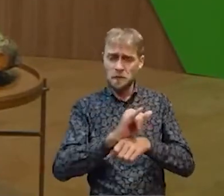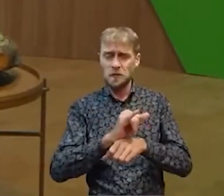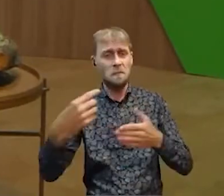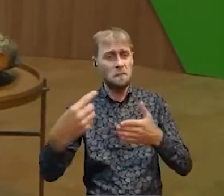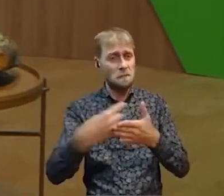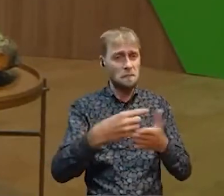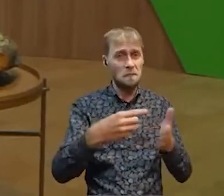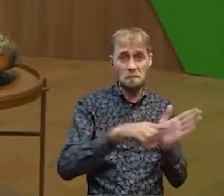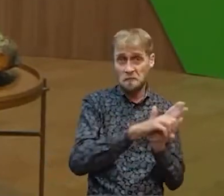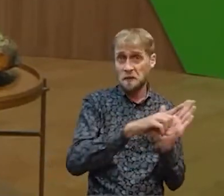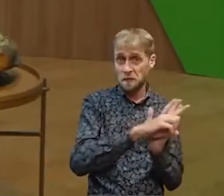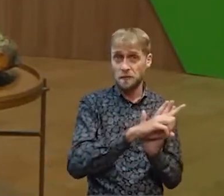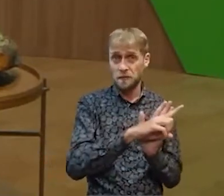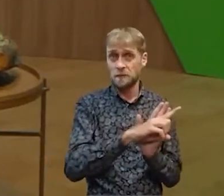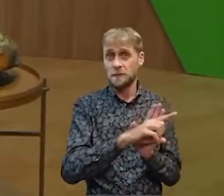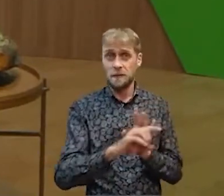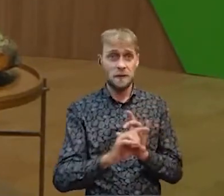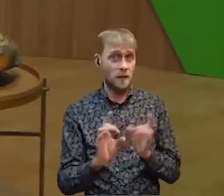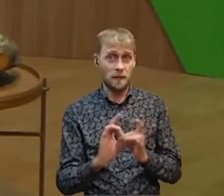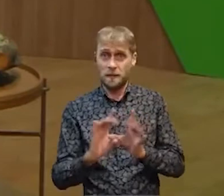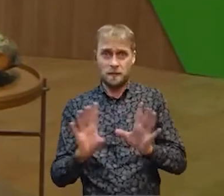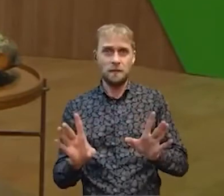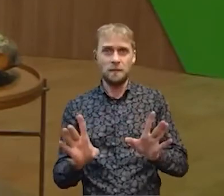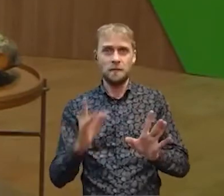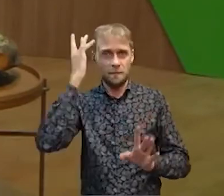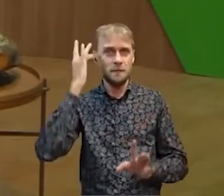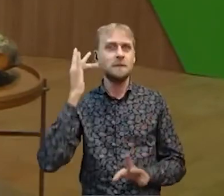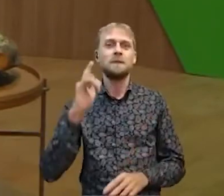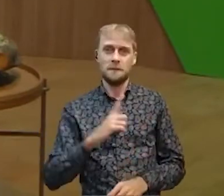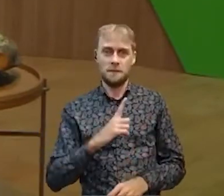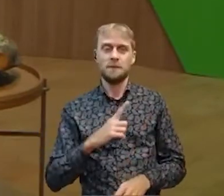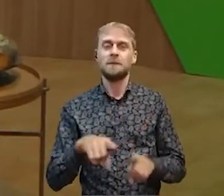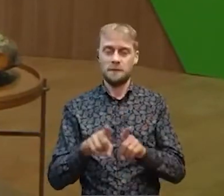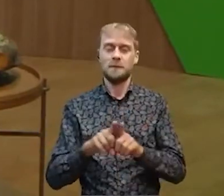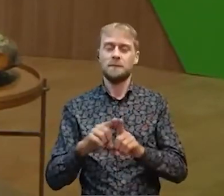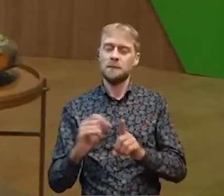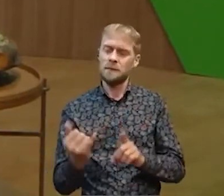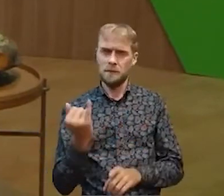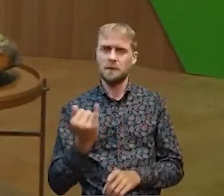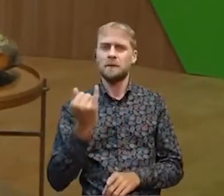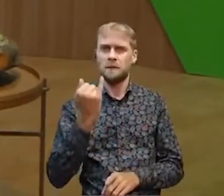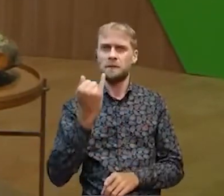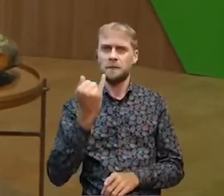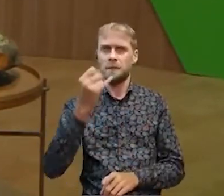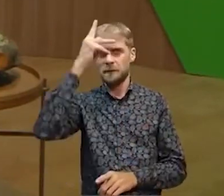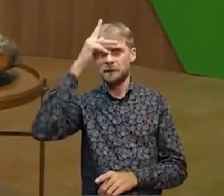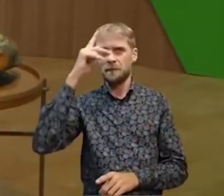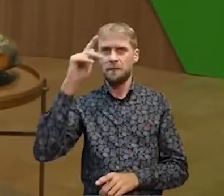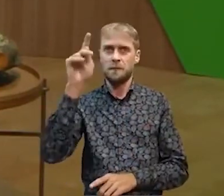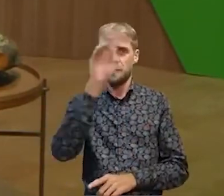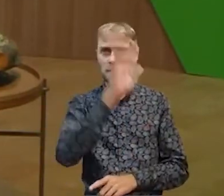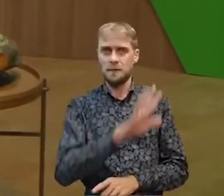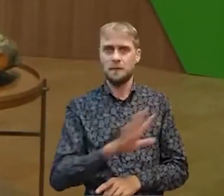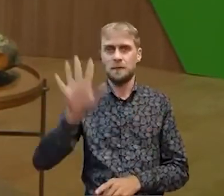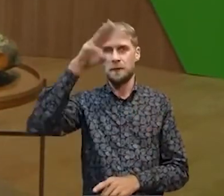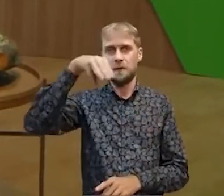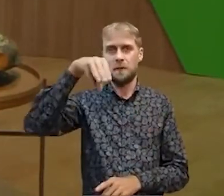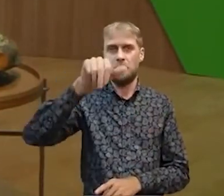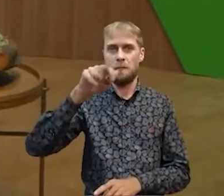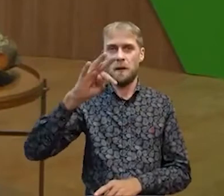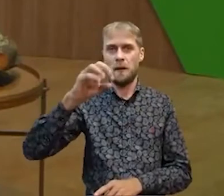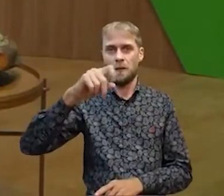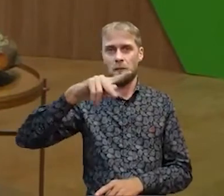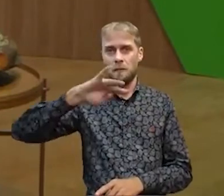tudo. Mas amanhã nós também teremos isso, que é de extrema importância para a região do Mato Piba.